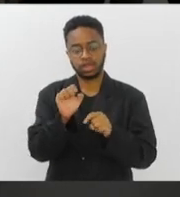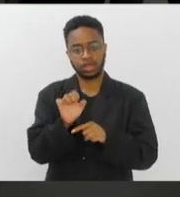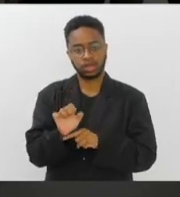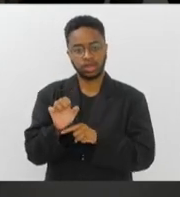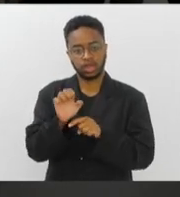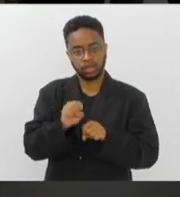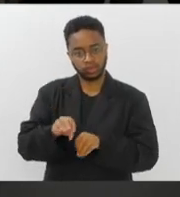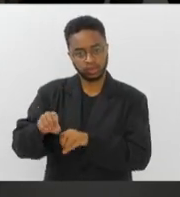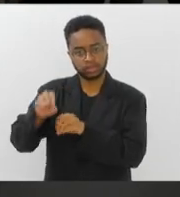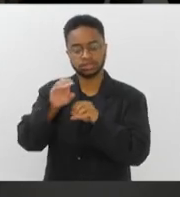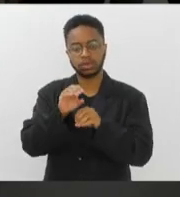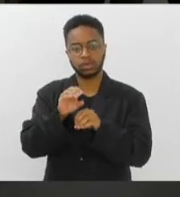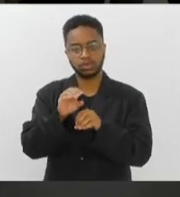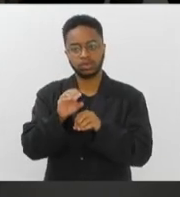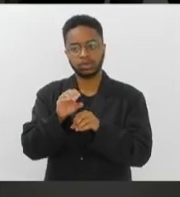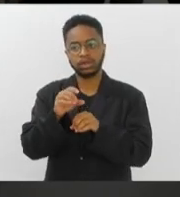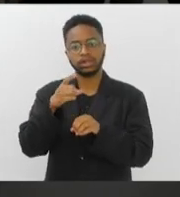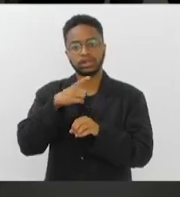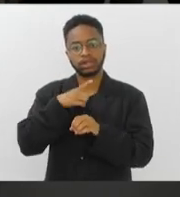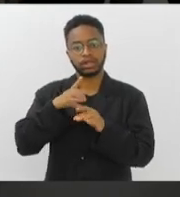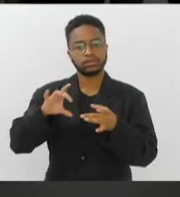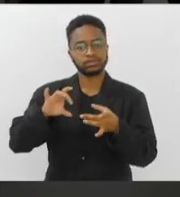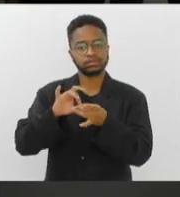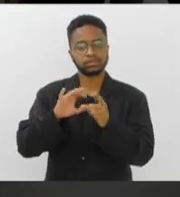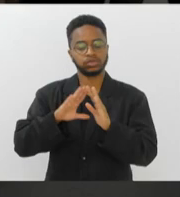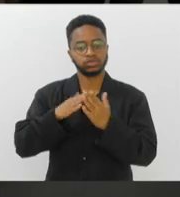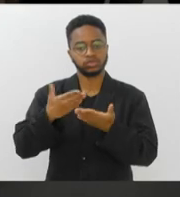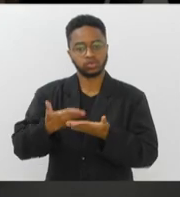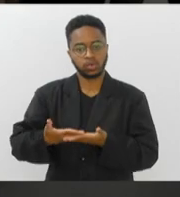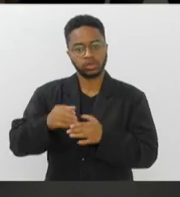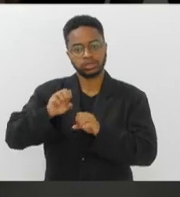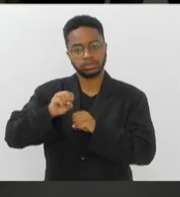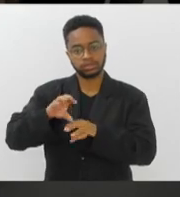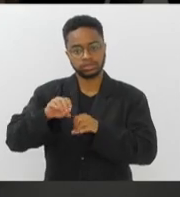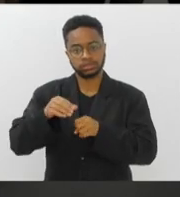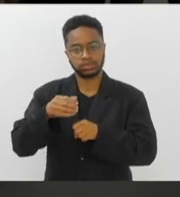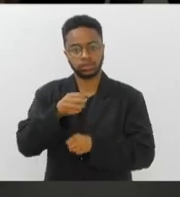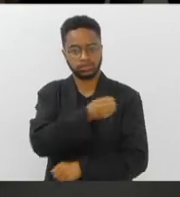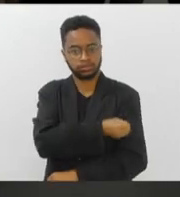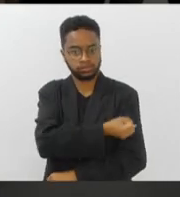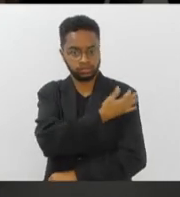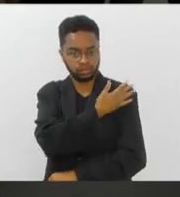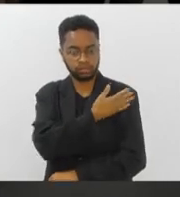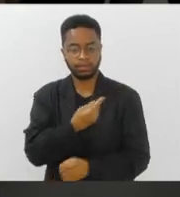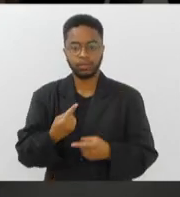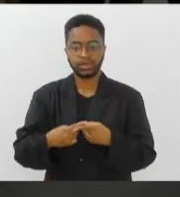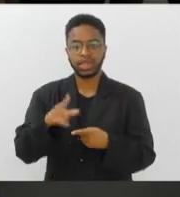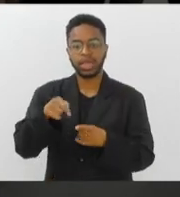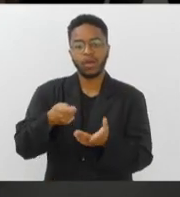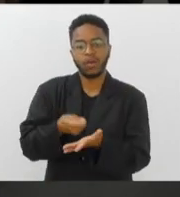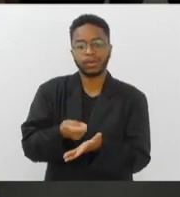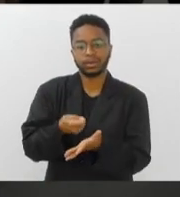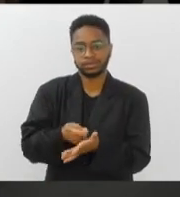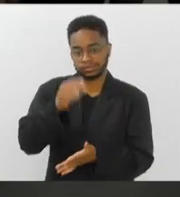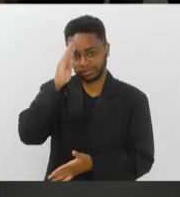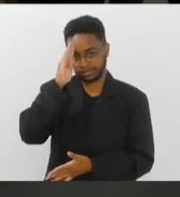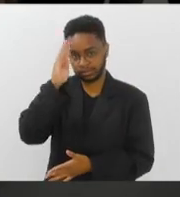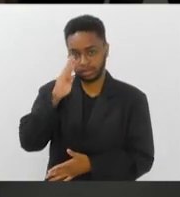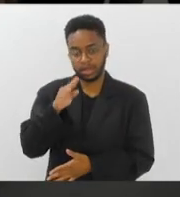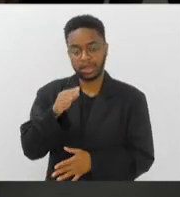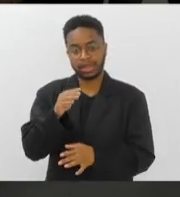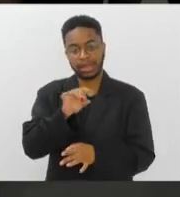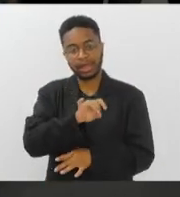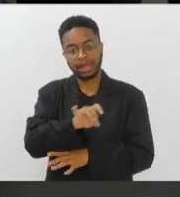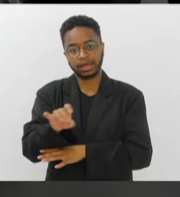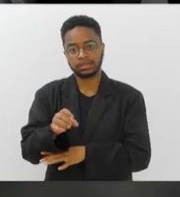ele inclui as escolas de ensino fundamental, que são de obrigação prioritária dos municípios